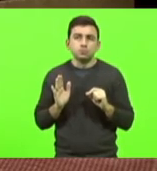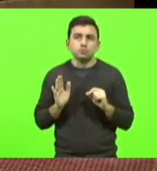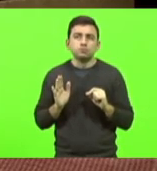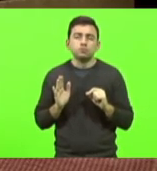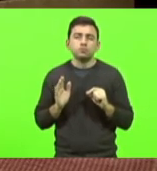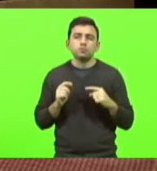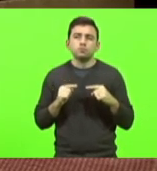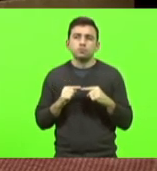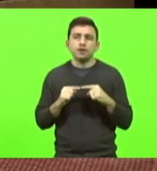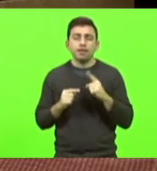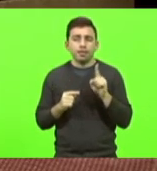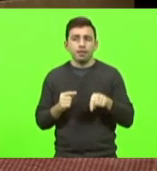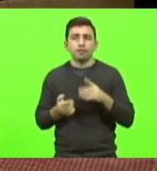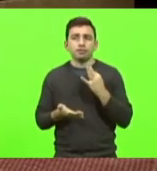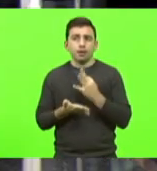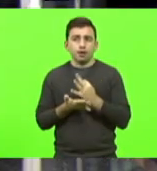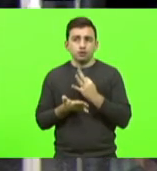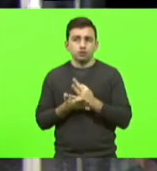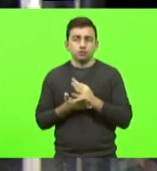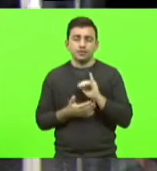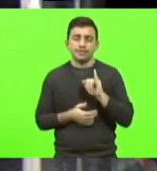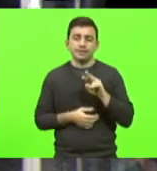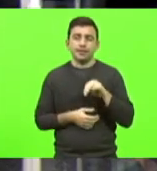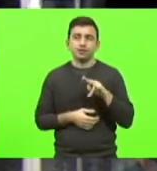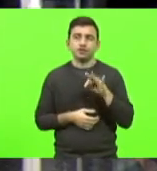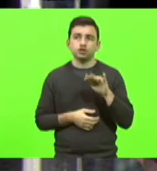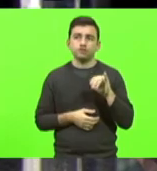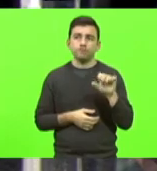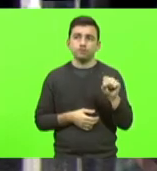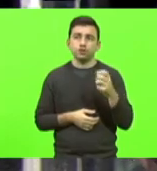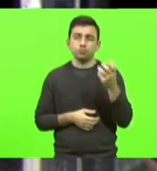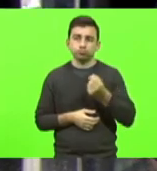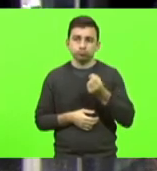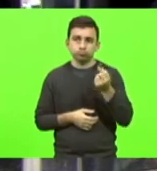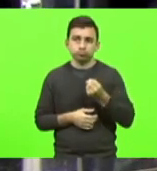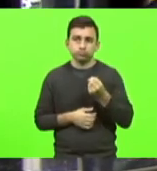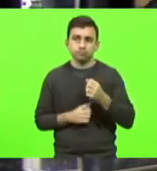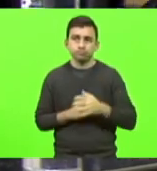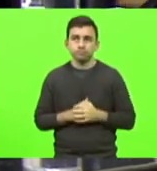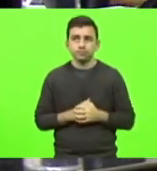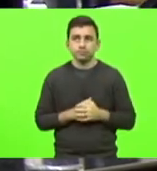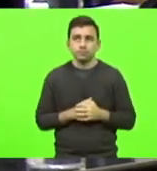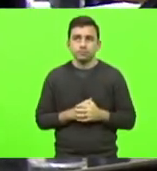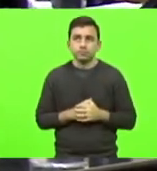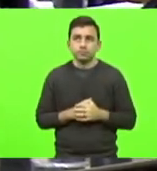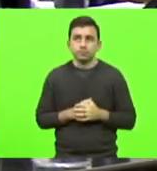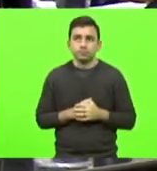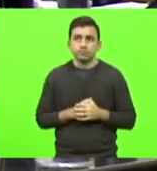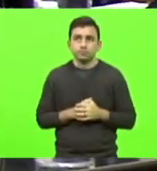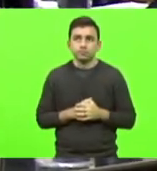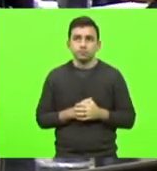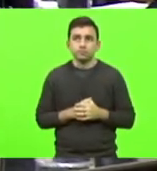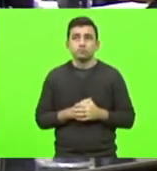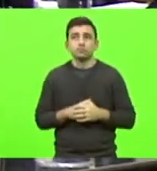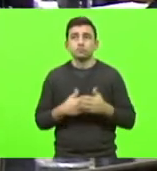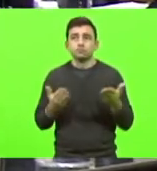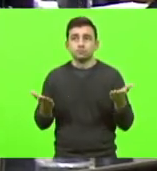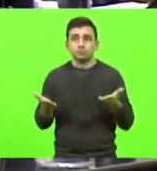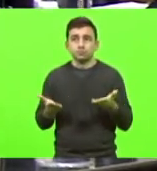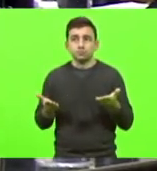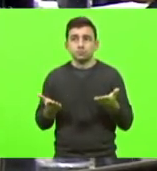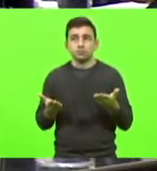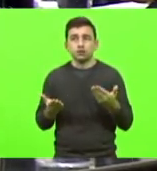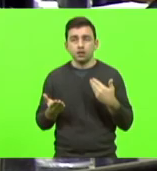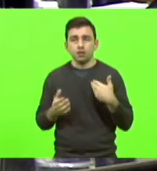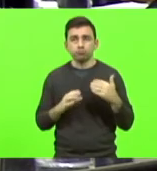da taxação dos inativos dos aposentados né e agora aqui eu acabei de